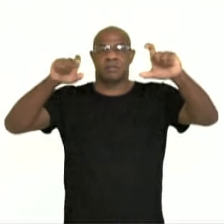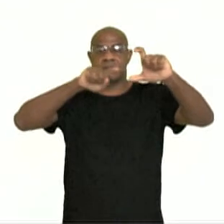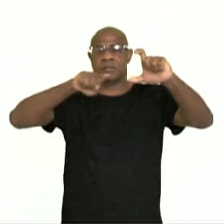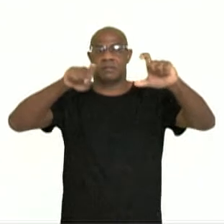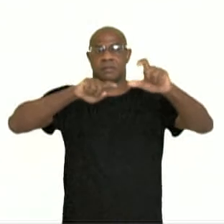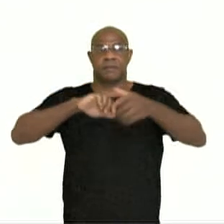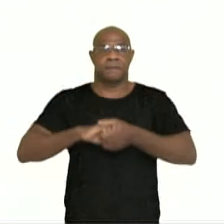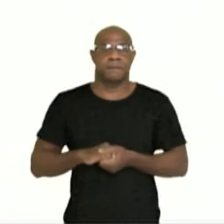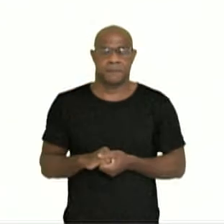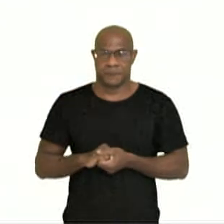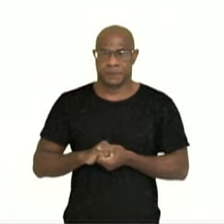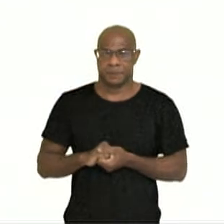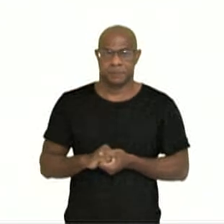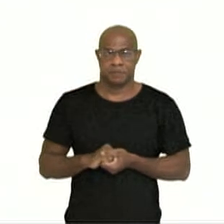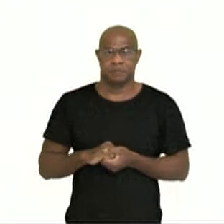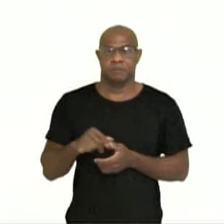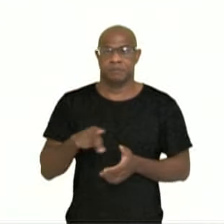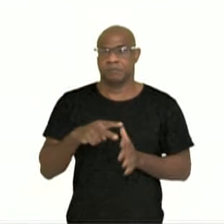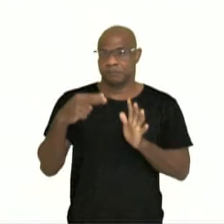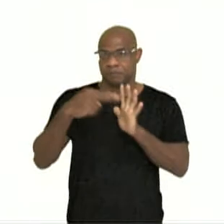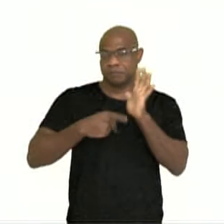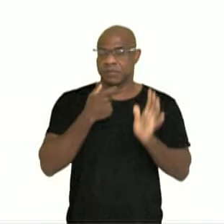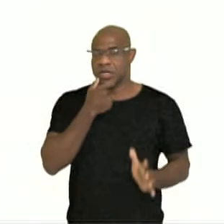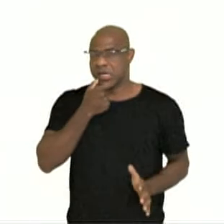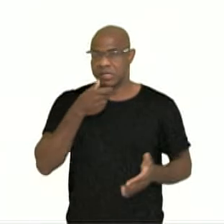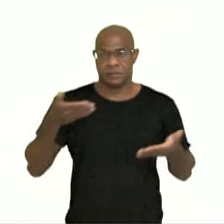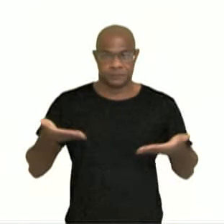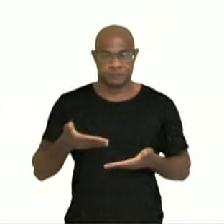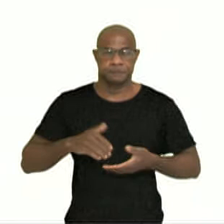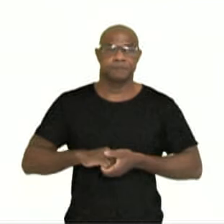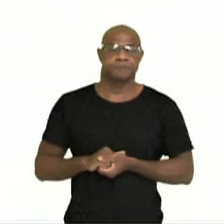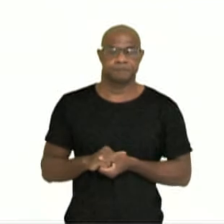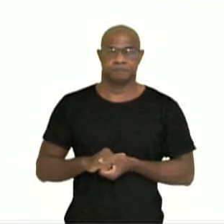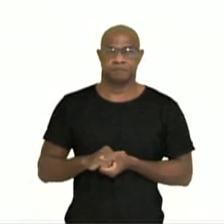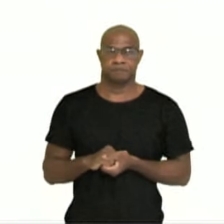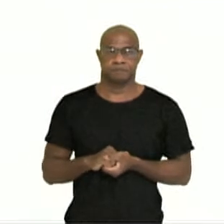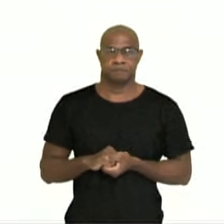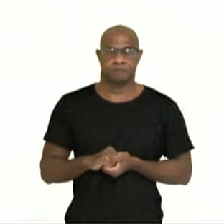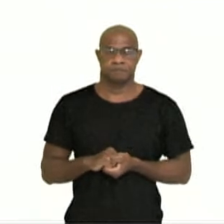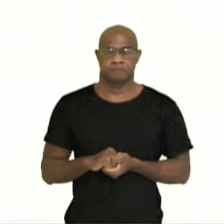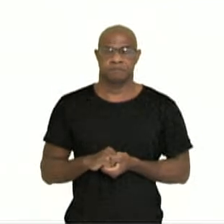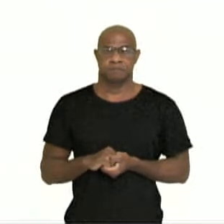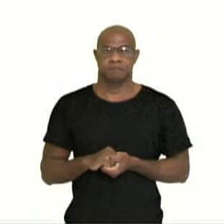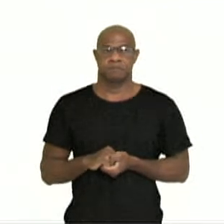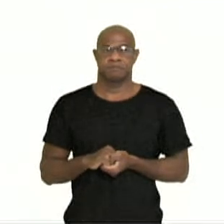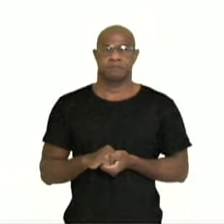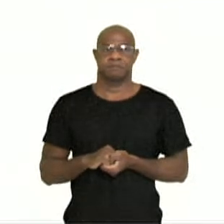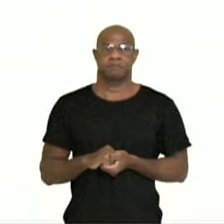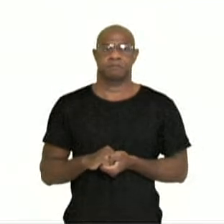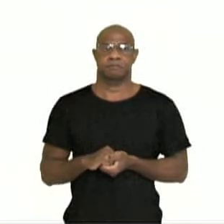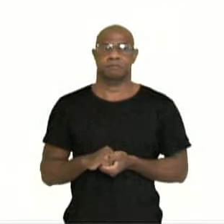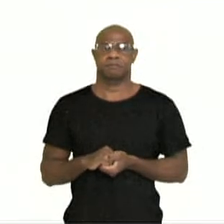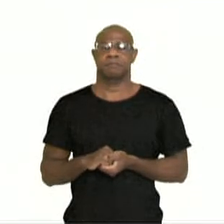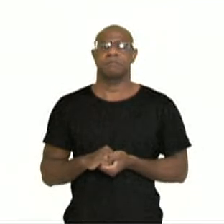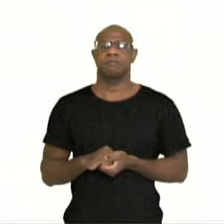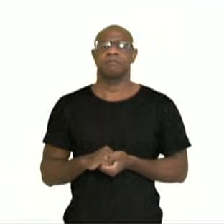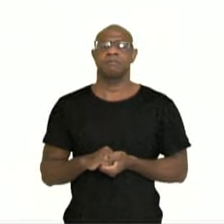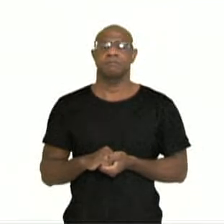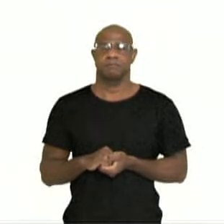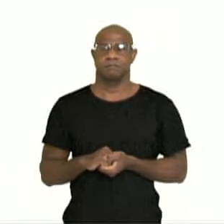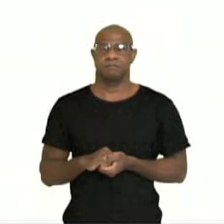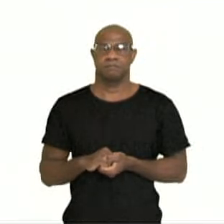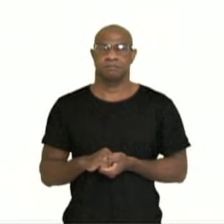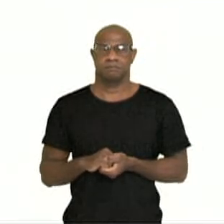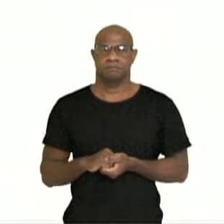Incredibly, the microwave oven was created during this Second World War with the intention not to heat